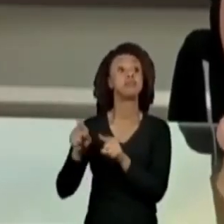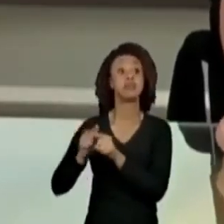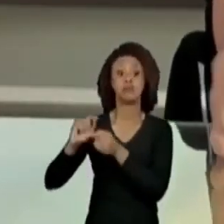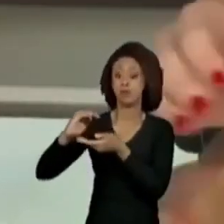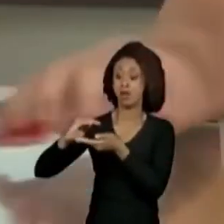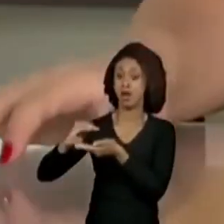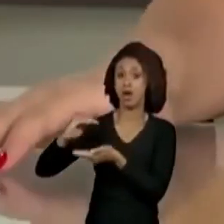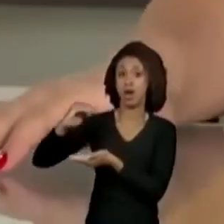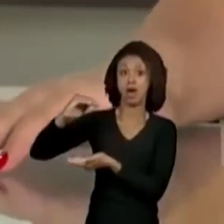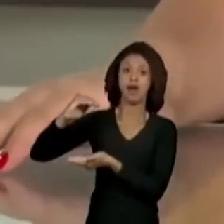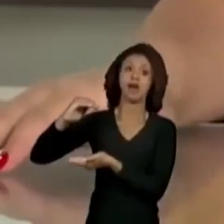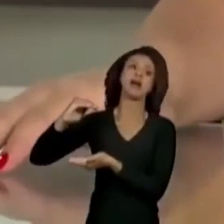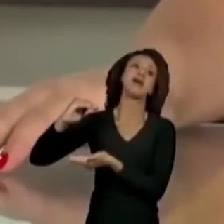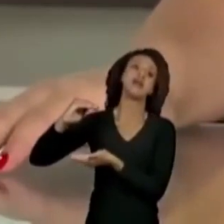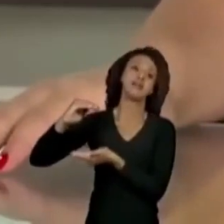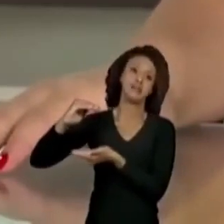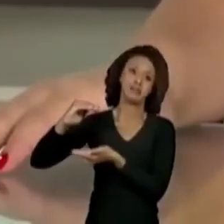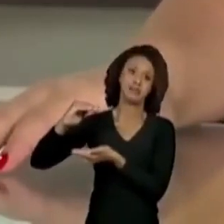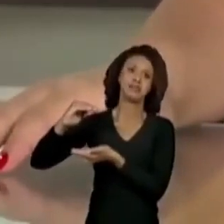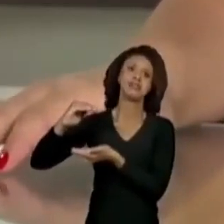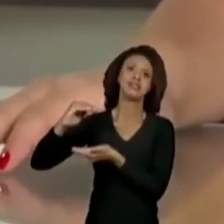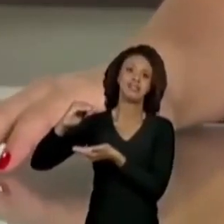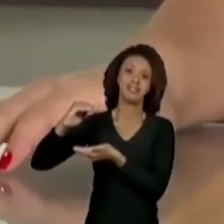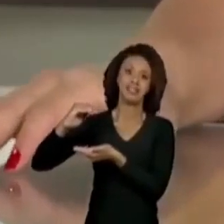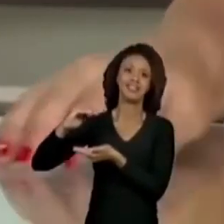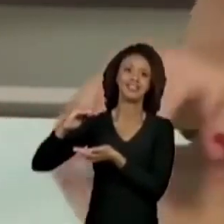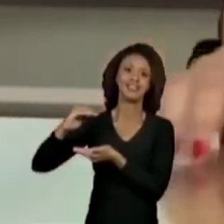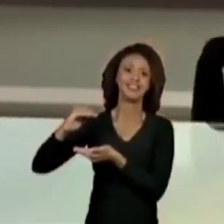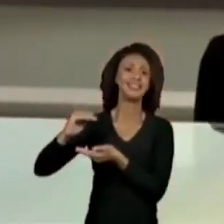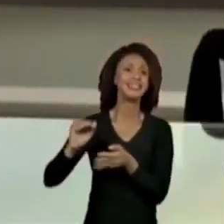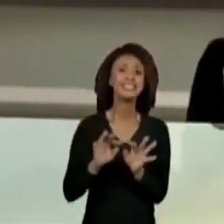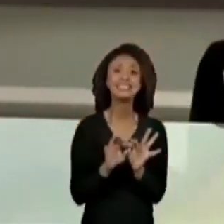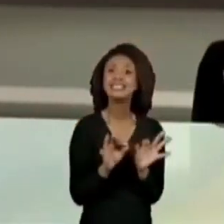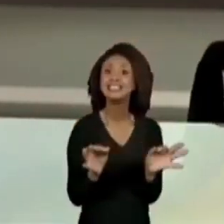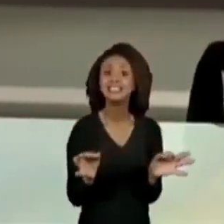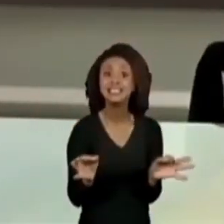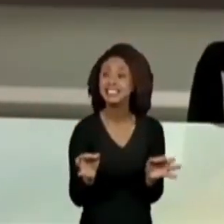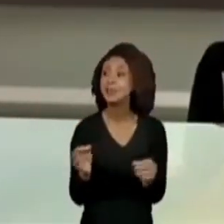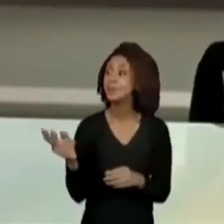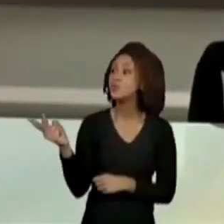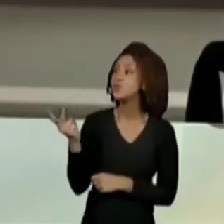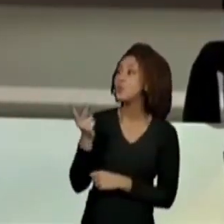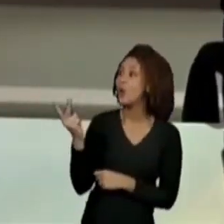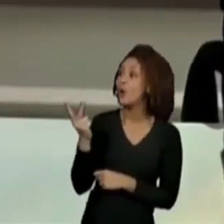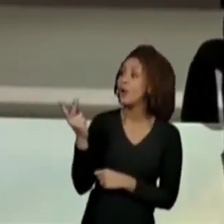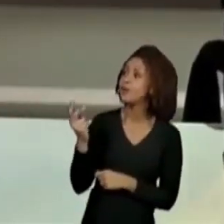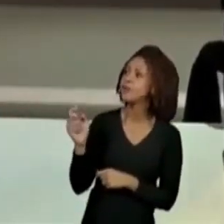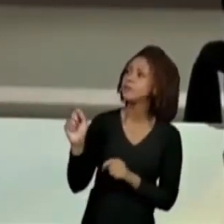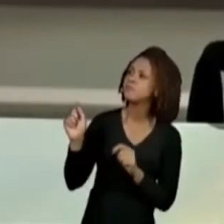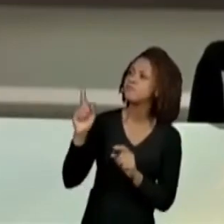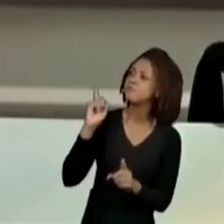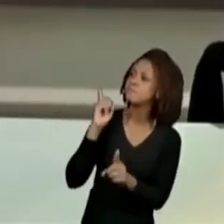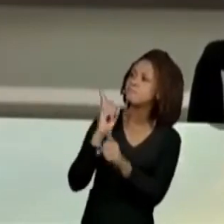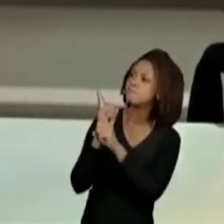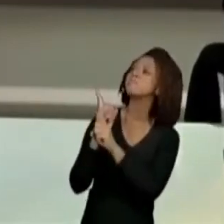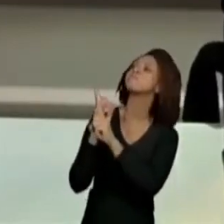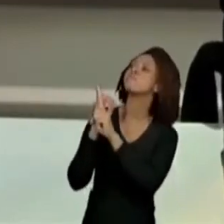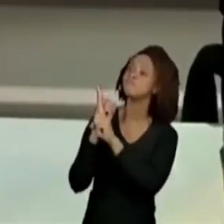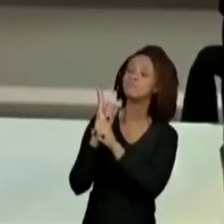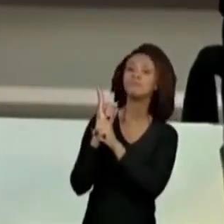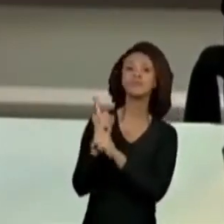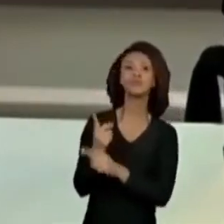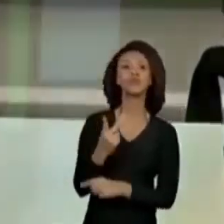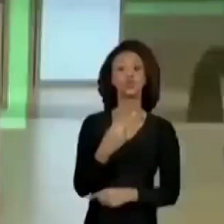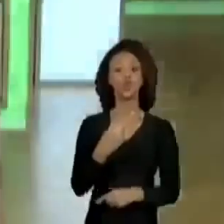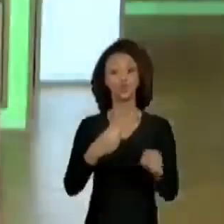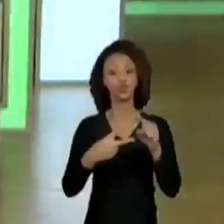a questão da altura. Então, a gente, num simples aí, né? Dois objetos, a gente conseguiu olhar duas coisas, dois conceitos,